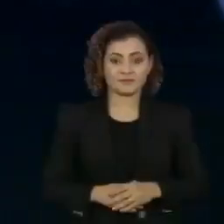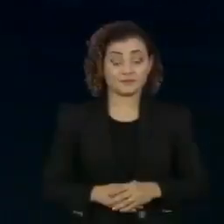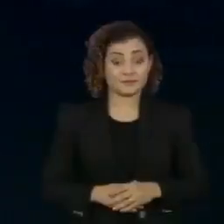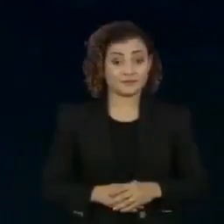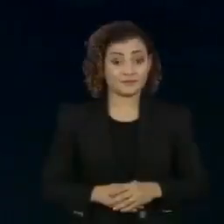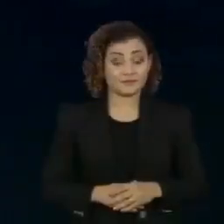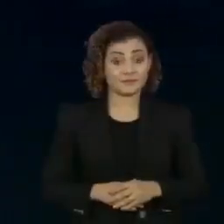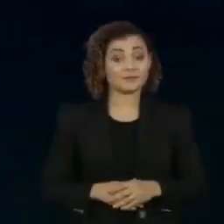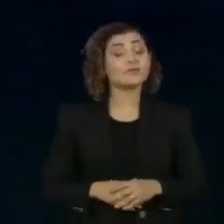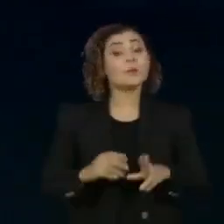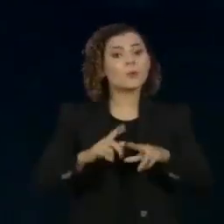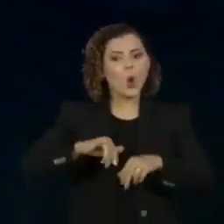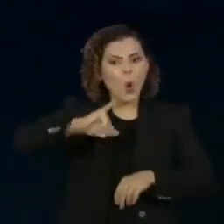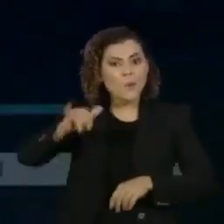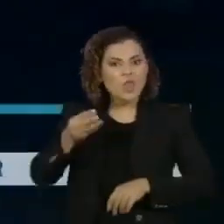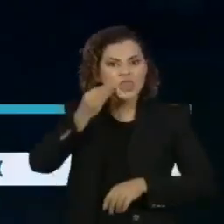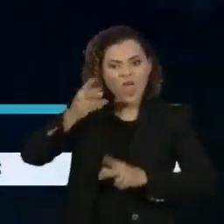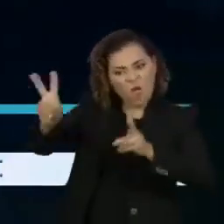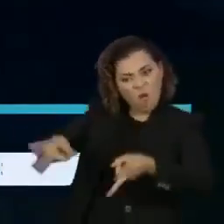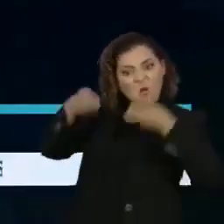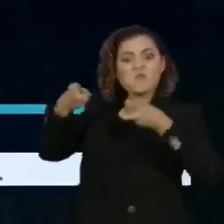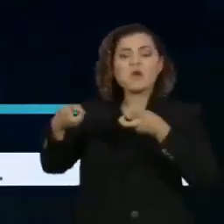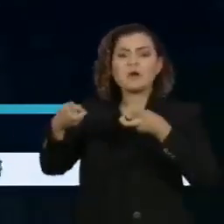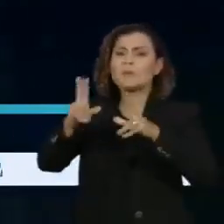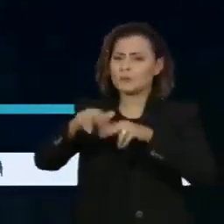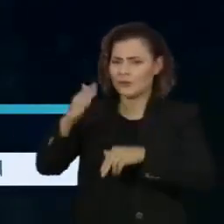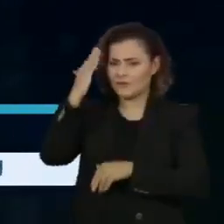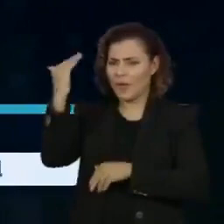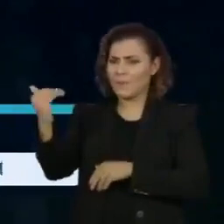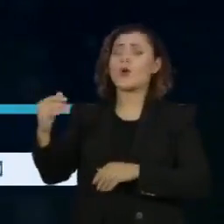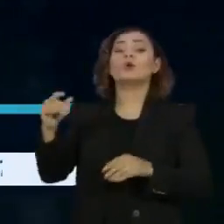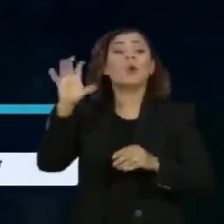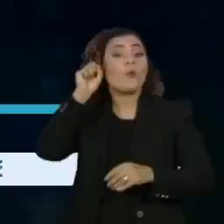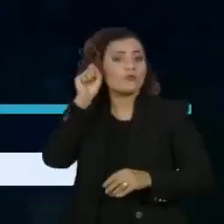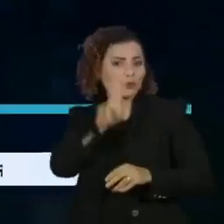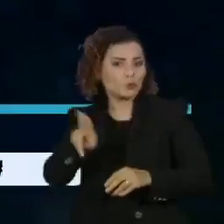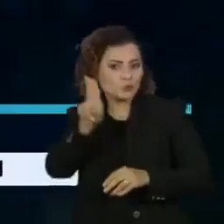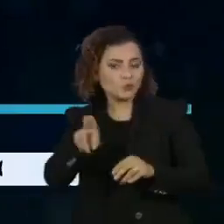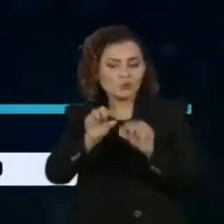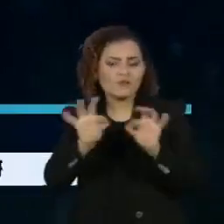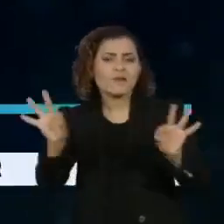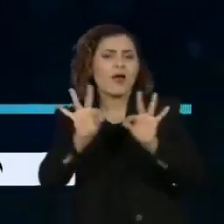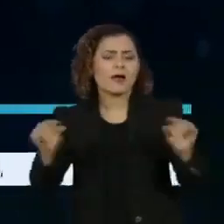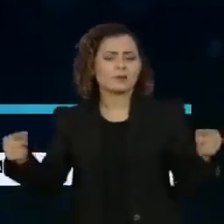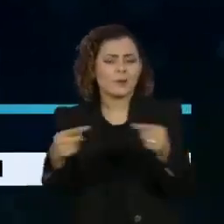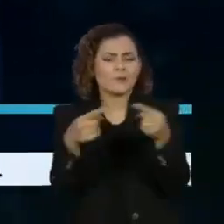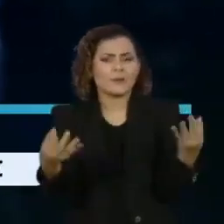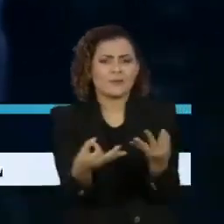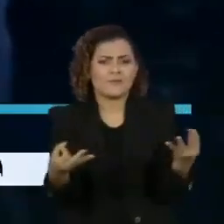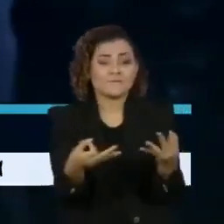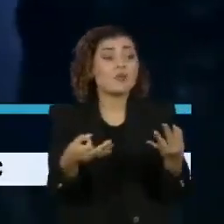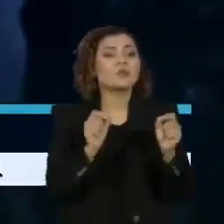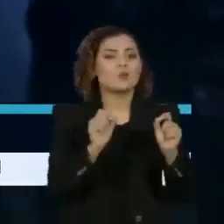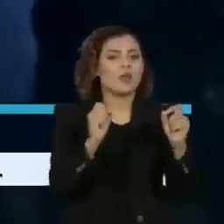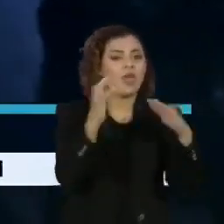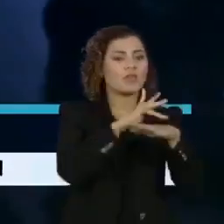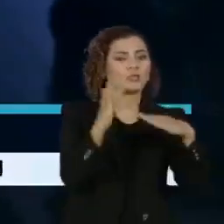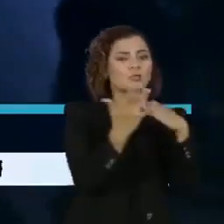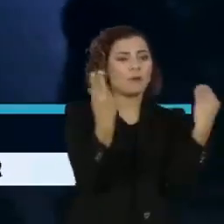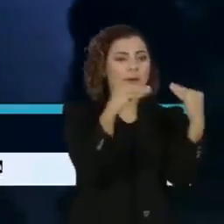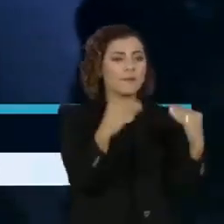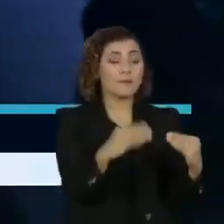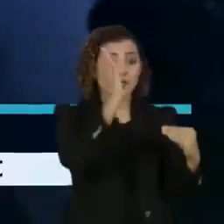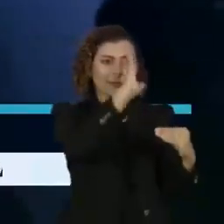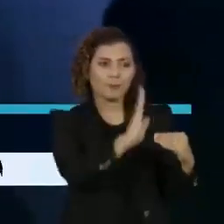A ocasião faz o ladrão. O velho e conhecido ditado popular se encaixa como uma luva ao ambiente virtual e das redes sociais